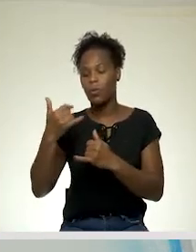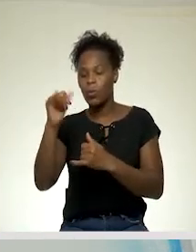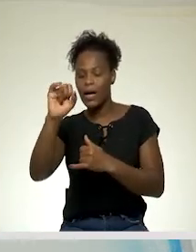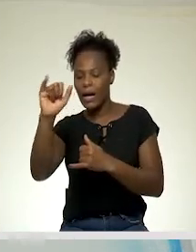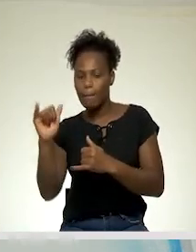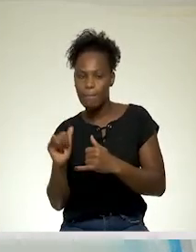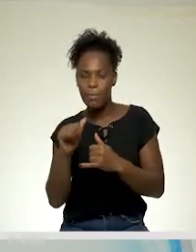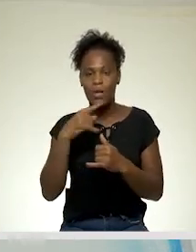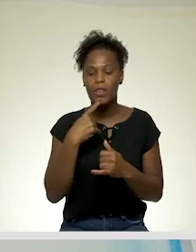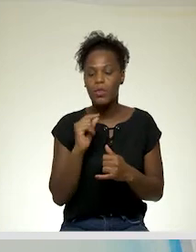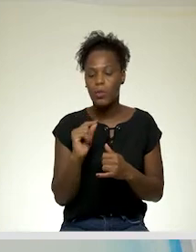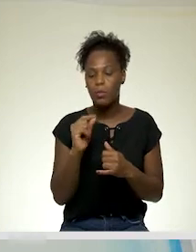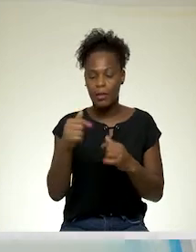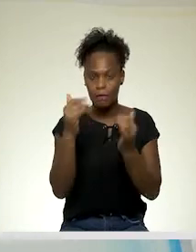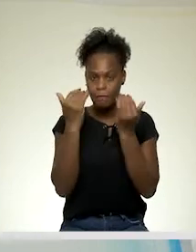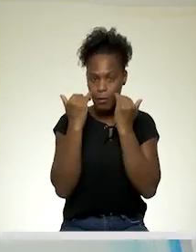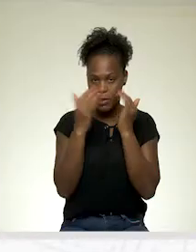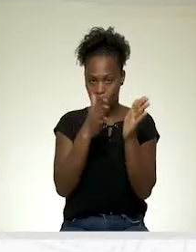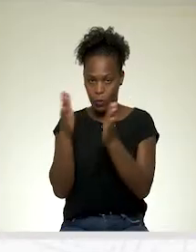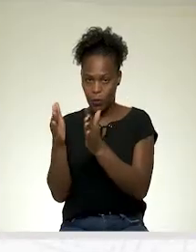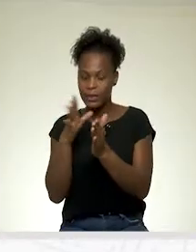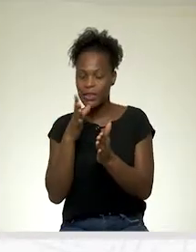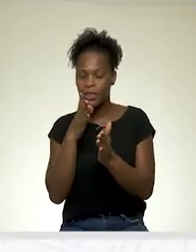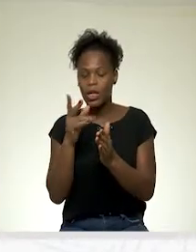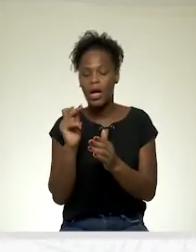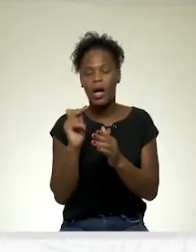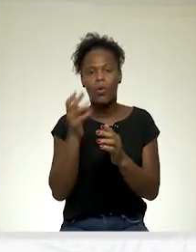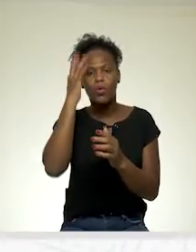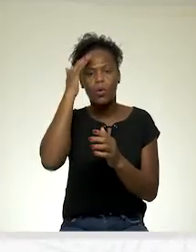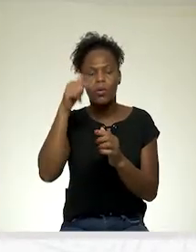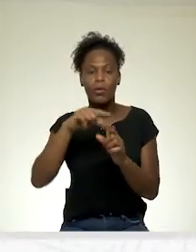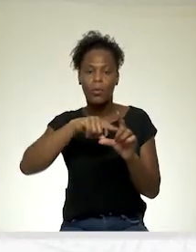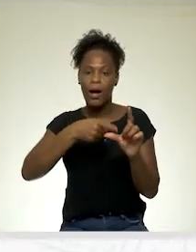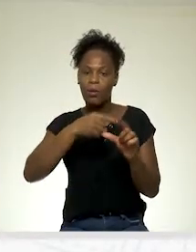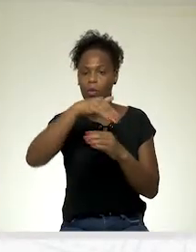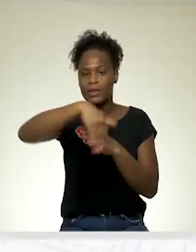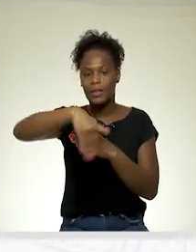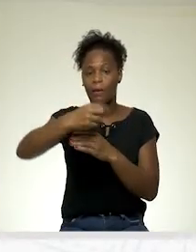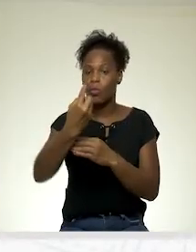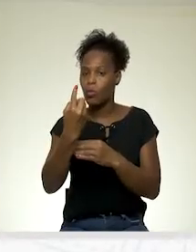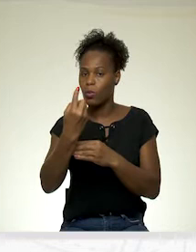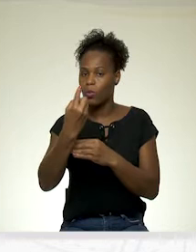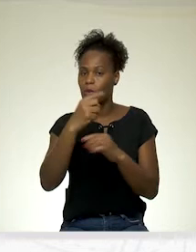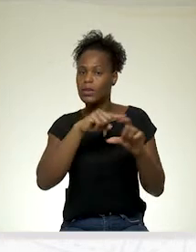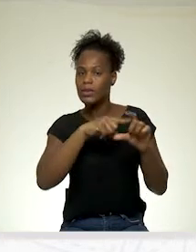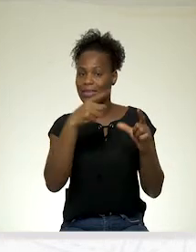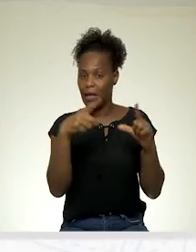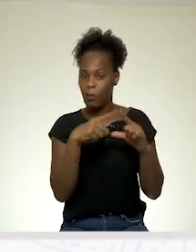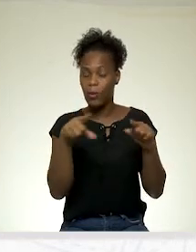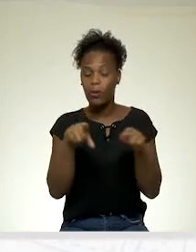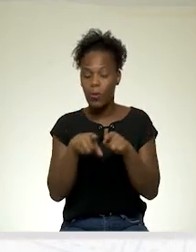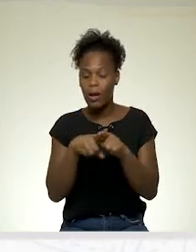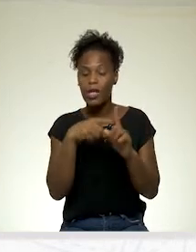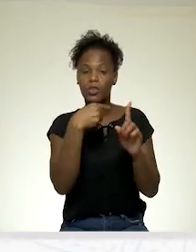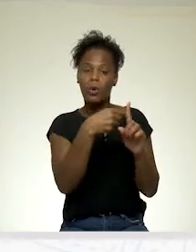gama. Nós temos aqui uma nota ao lado, diz a amplitude de um ângulo externo de um triângulo é igual